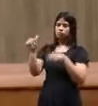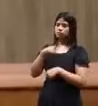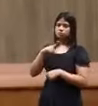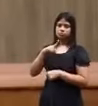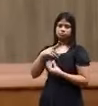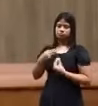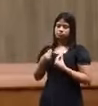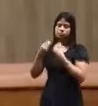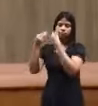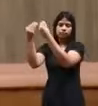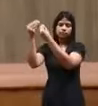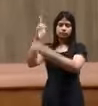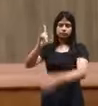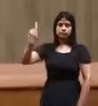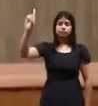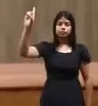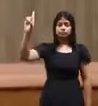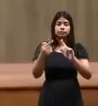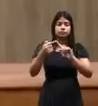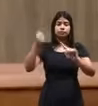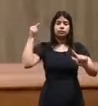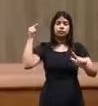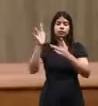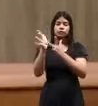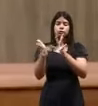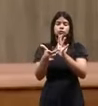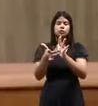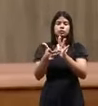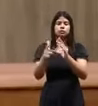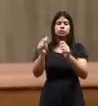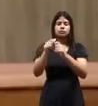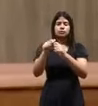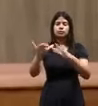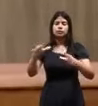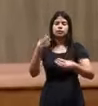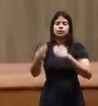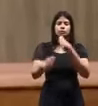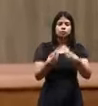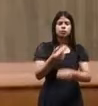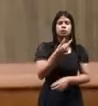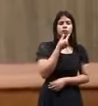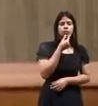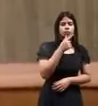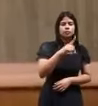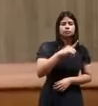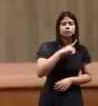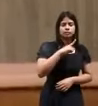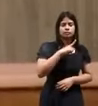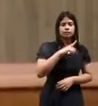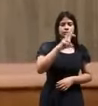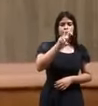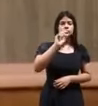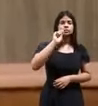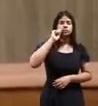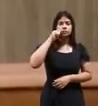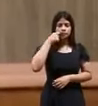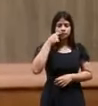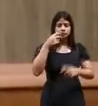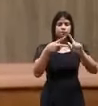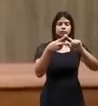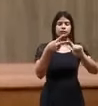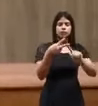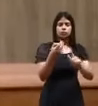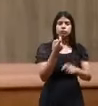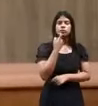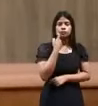que tu tem. O Senhor não opera milagre. O quê? Lá em João 6, ele tinha o quê? 5 pães e o que mais? E lá